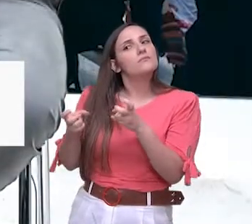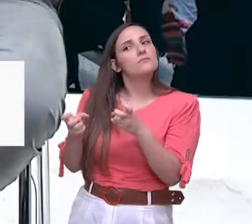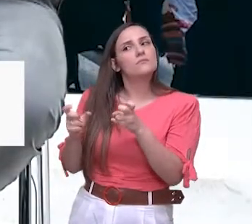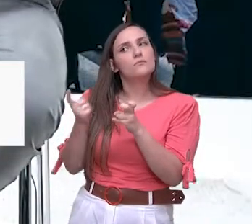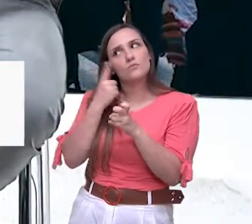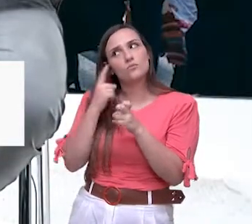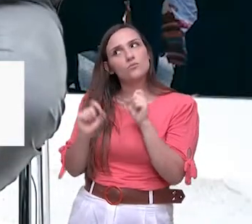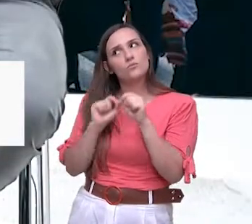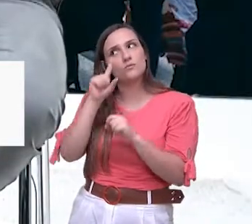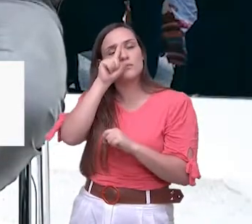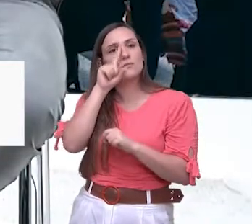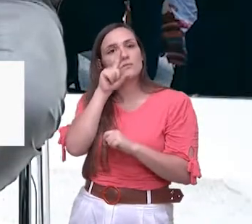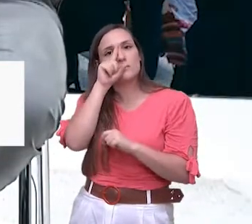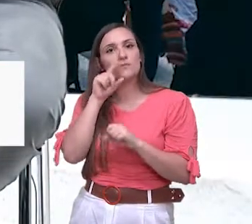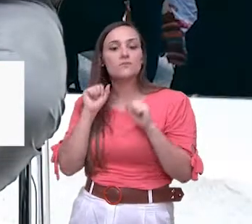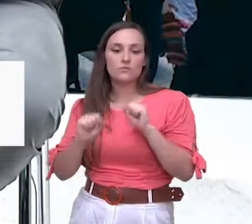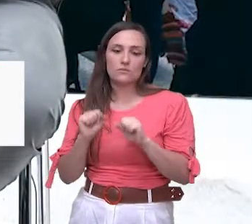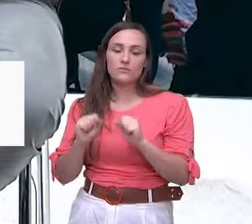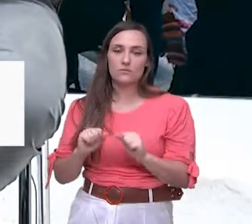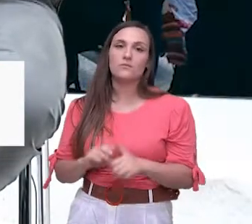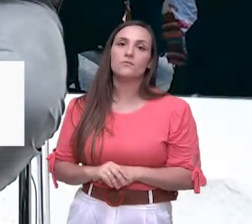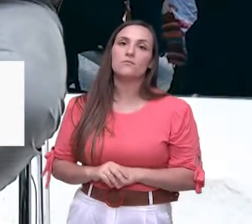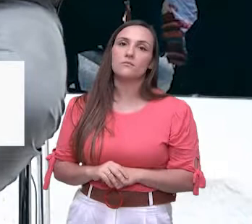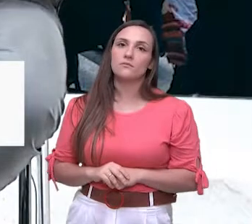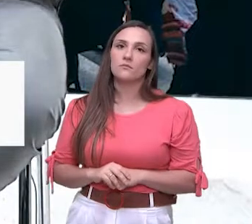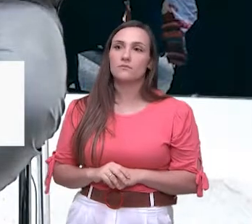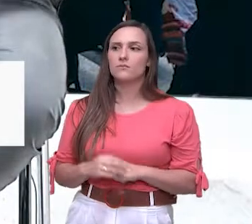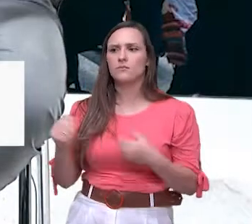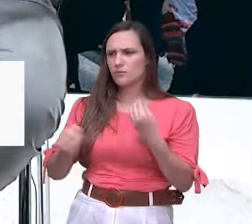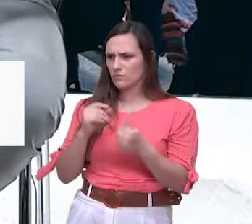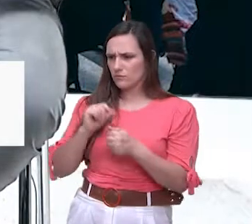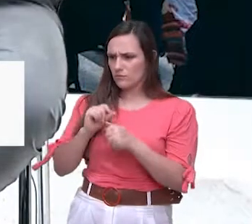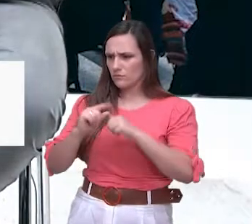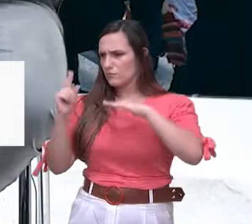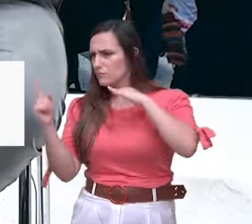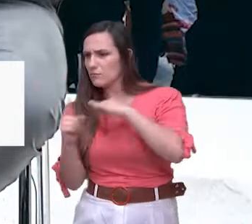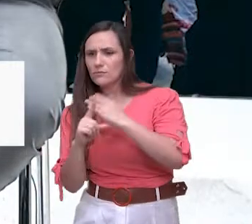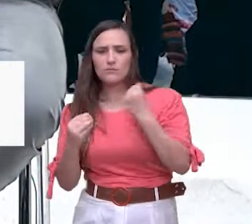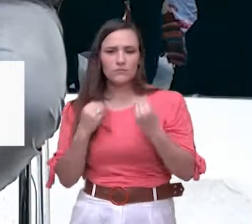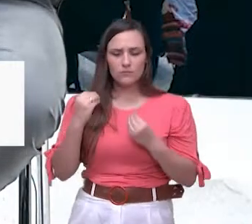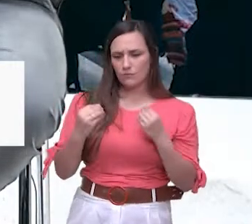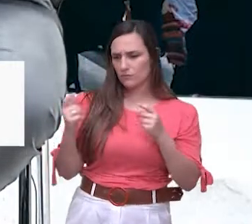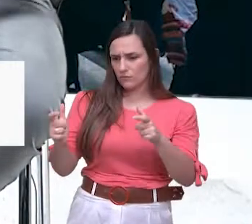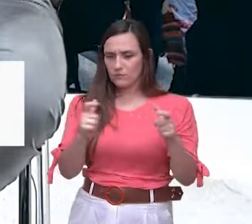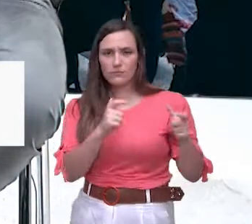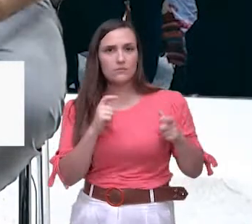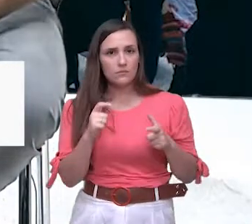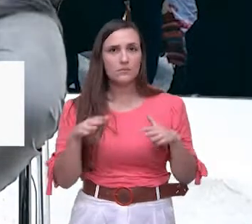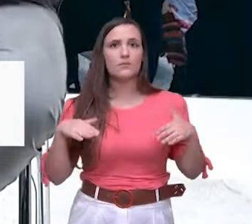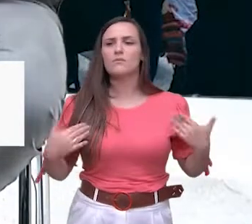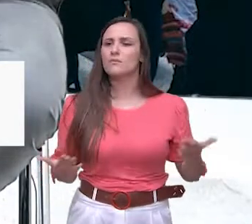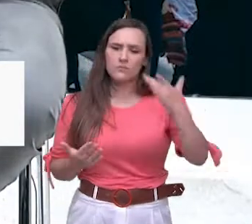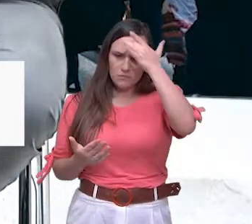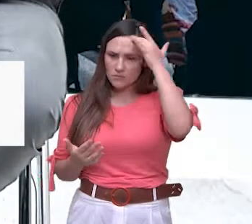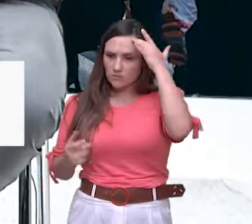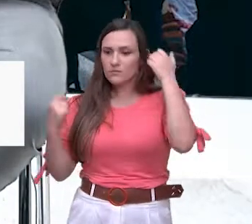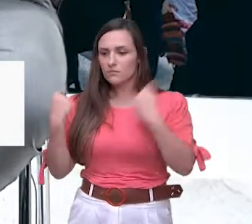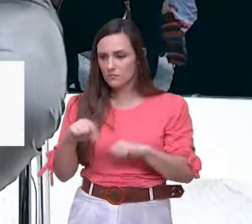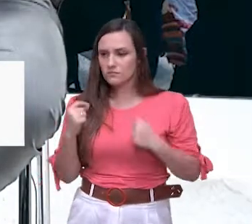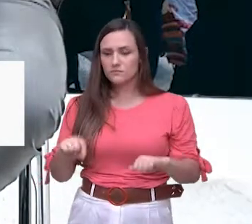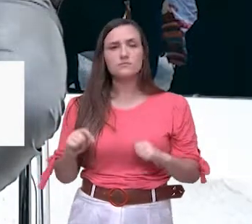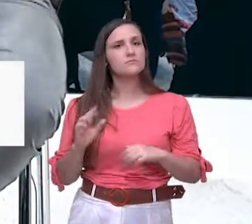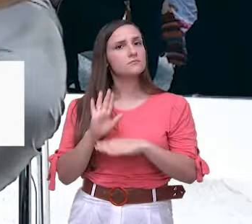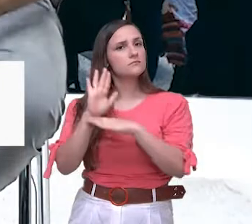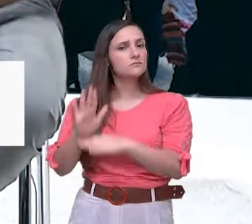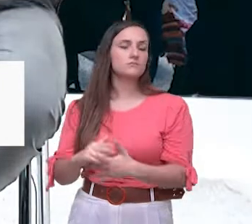identificar possíveis violações de direito e também identificar potencialidades a like sobre os nossos atendimentos